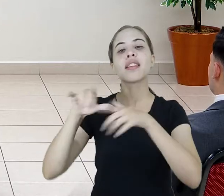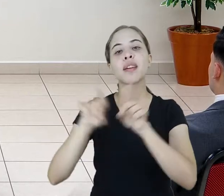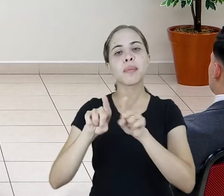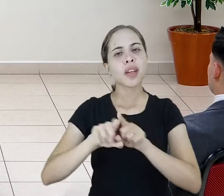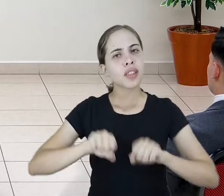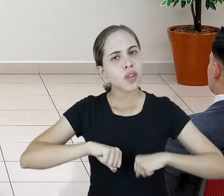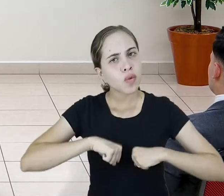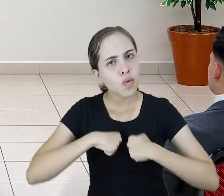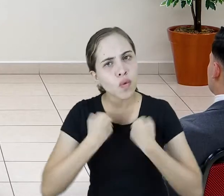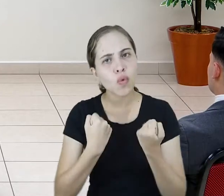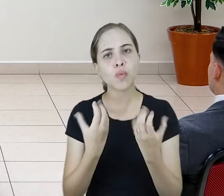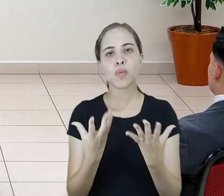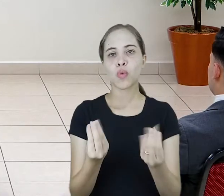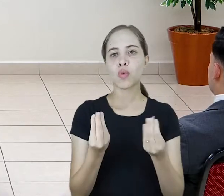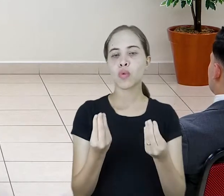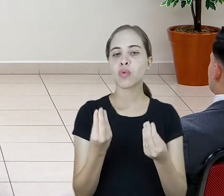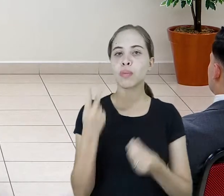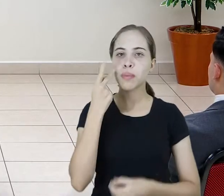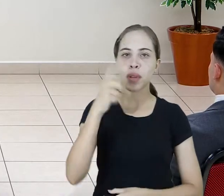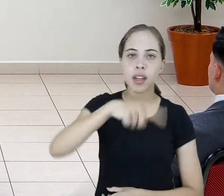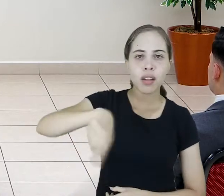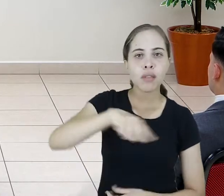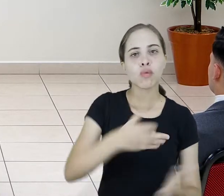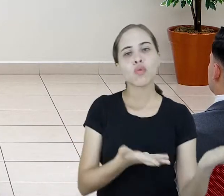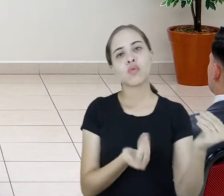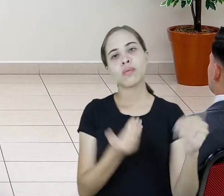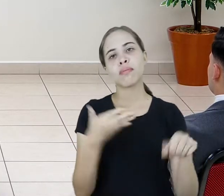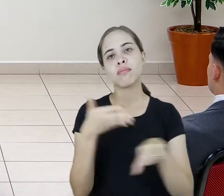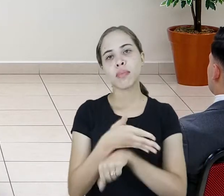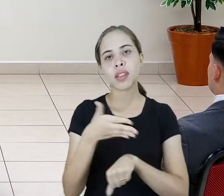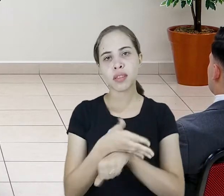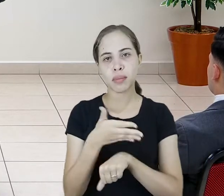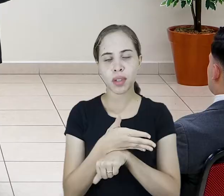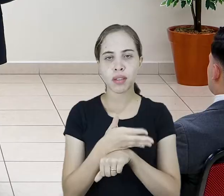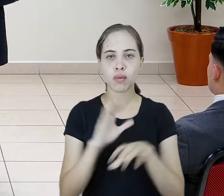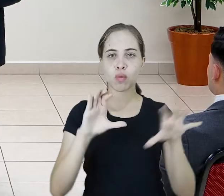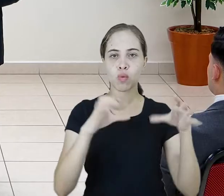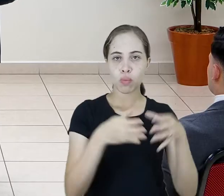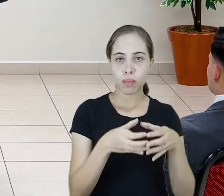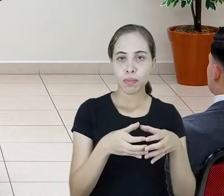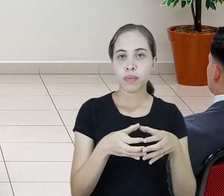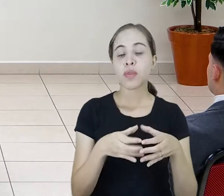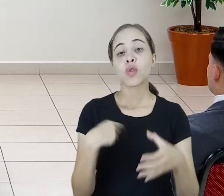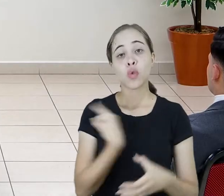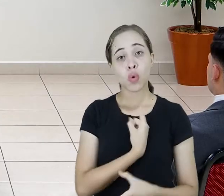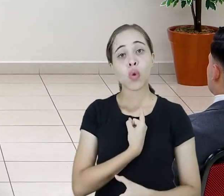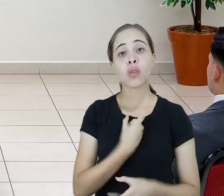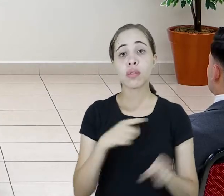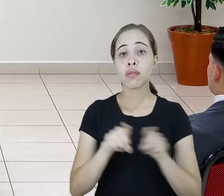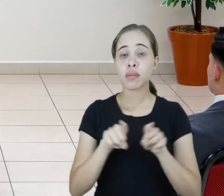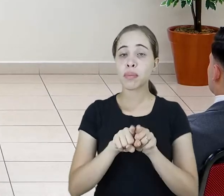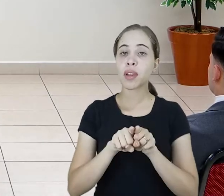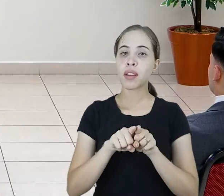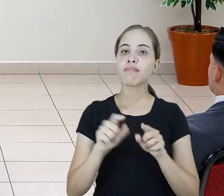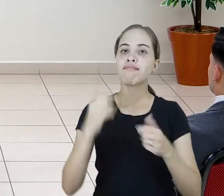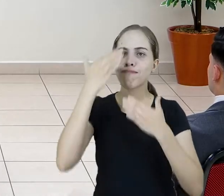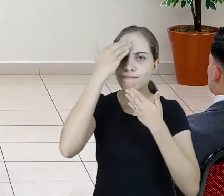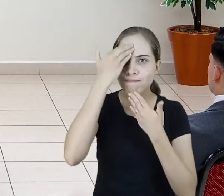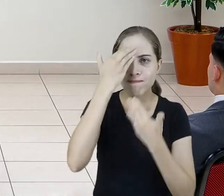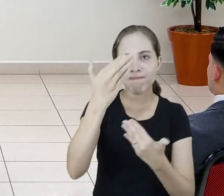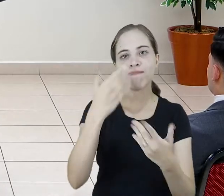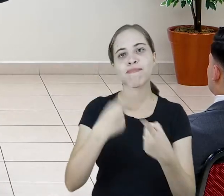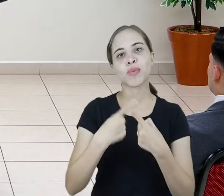empenho fizeram para que os jovens participassem das classes. Também nós gostaríamos de fazer um